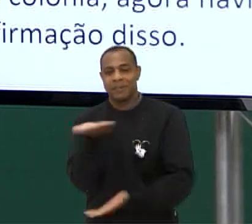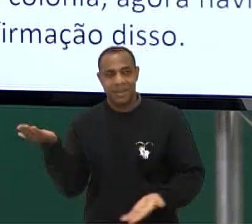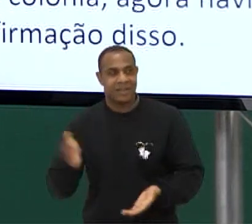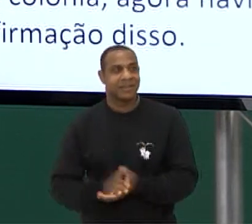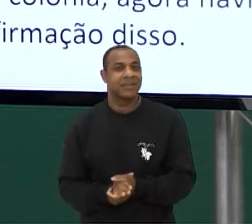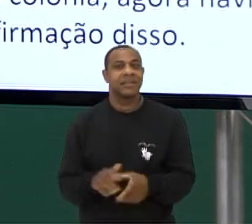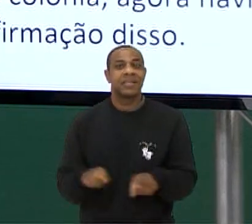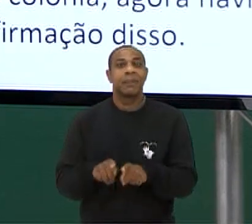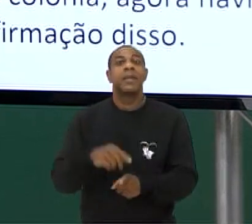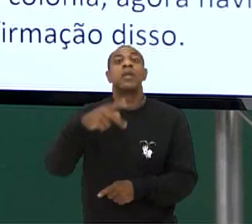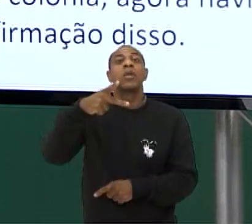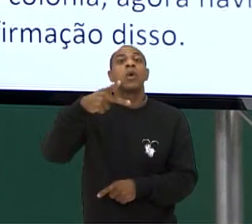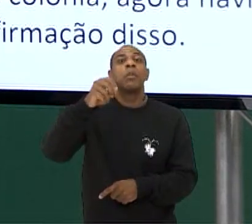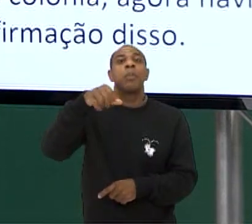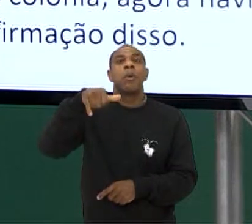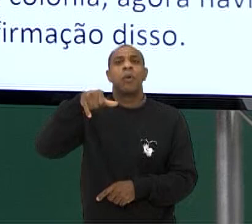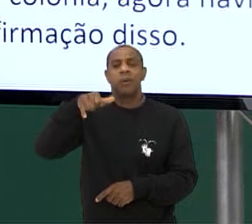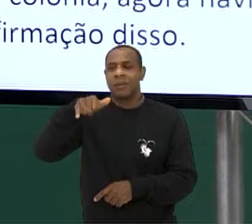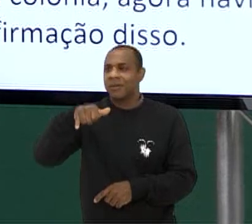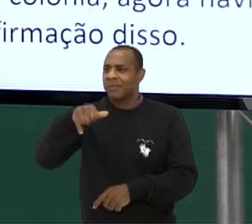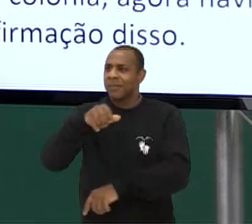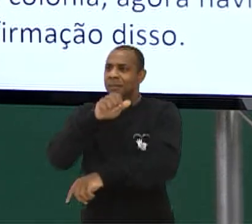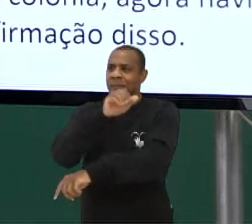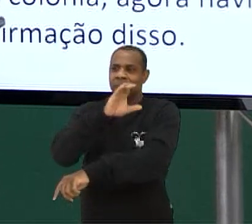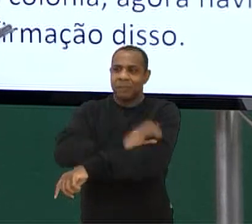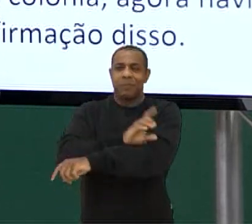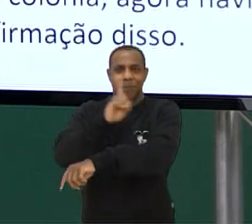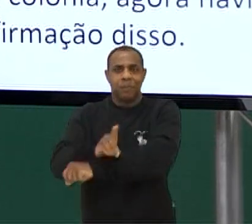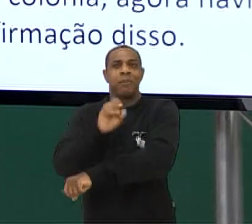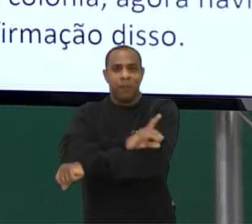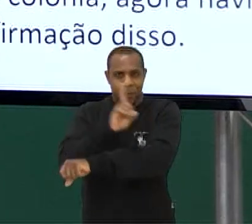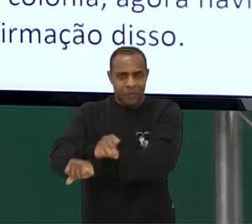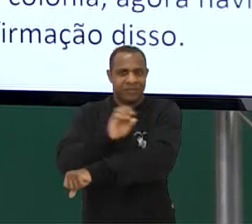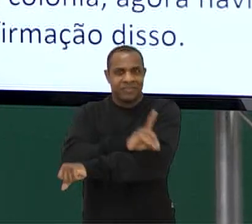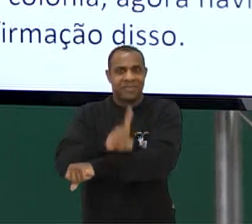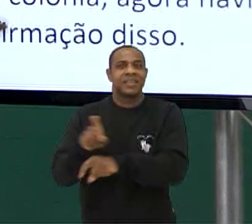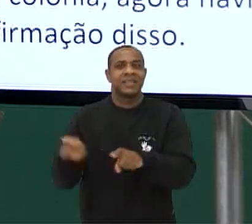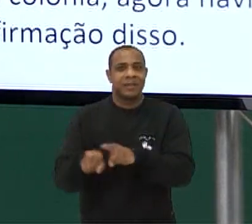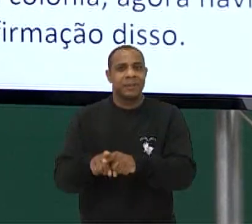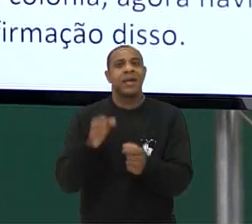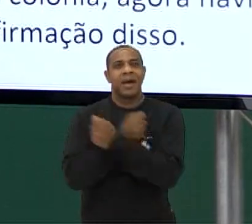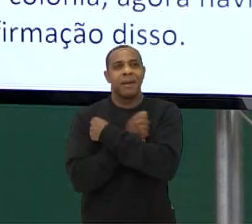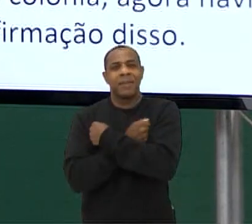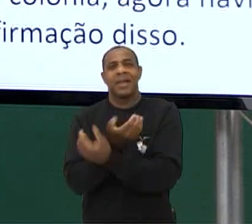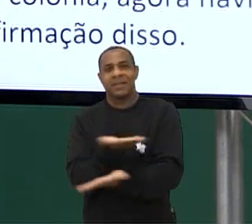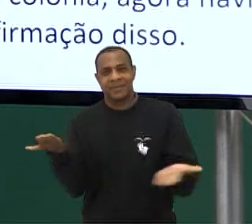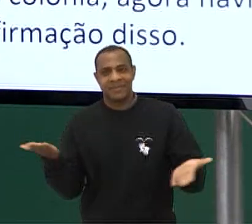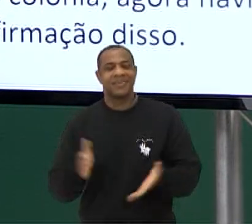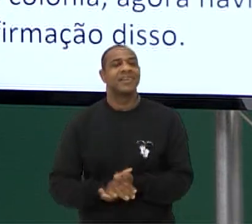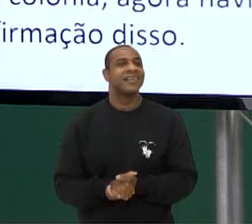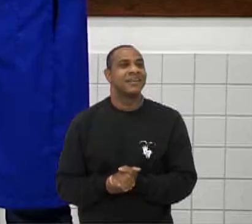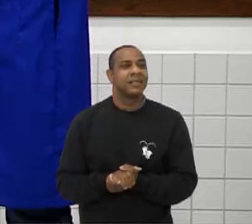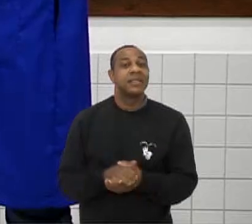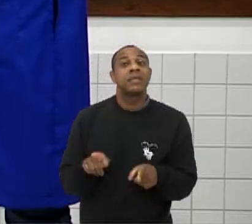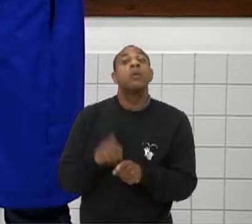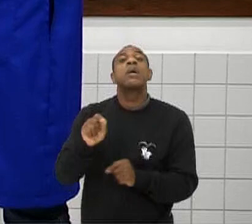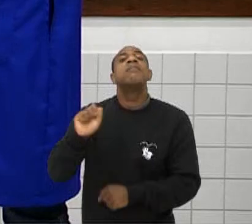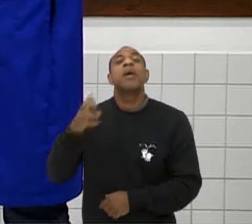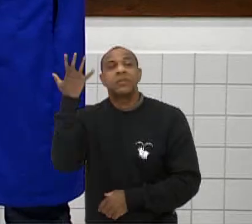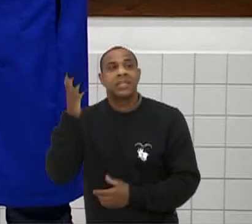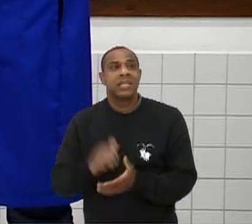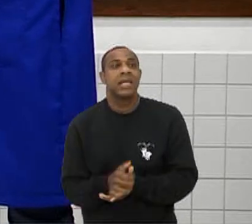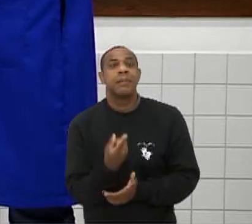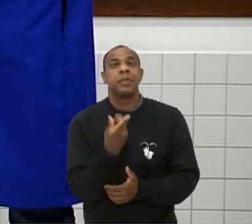do Poti Lazarotto de Curitiba, aqui, grande Colégio Poti Lazarotto, que homenageia um grande artista nosso aqui. O que vai acontecer, gente?